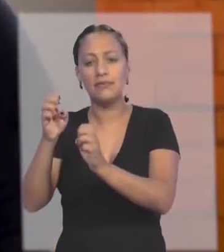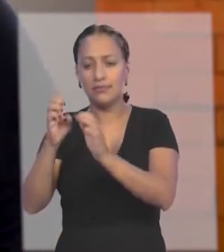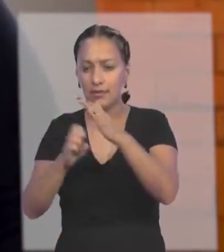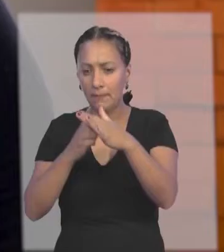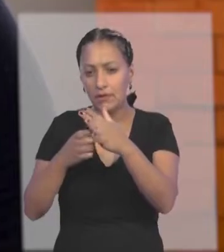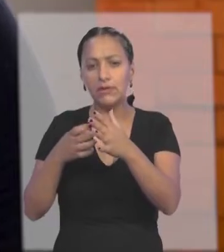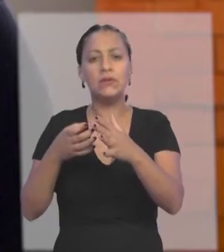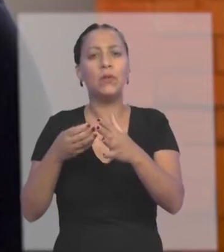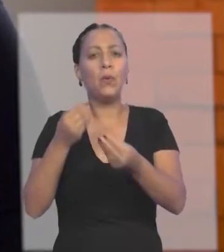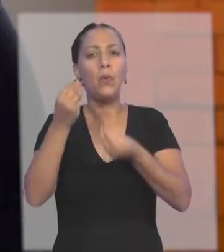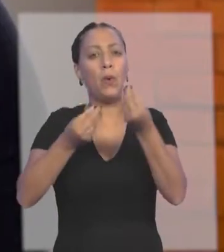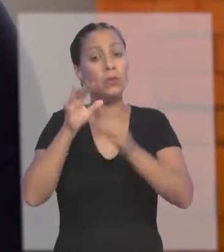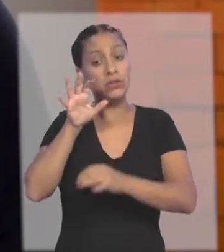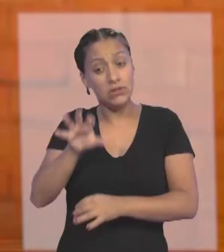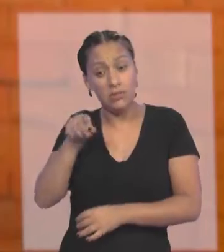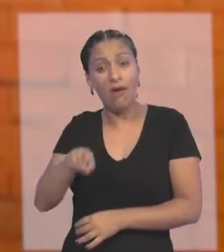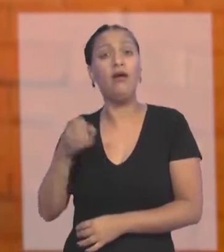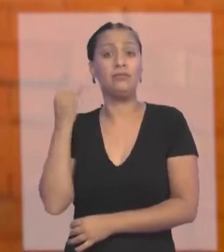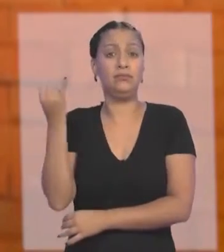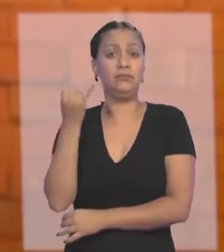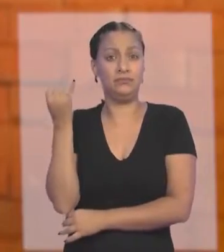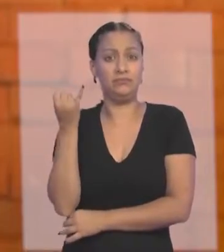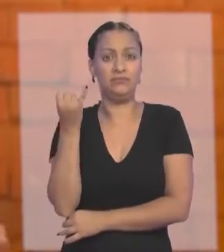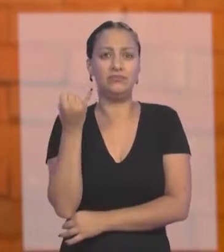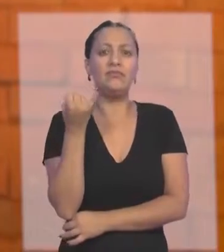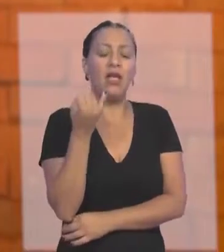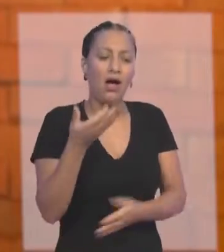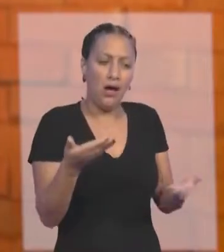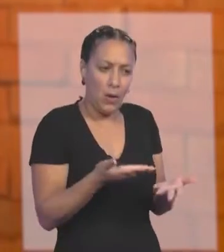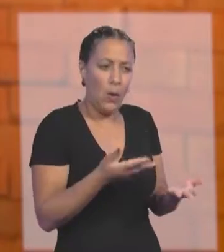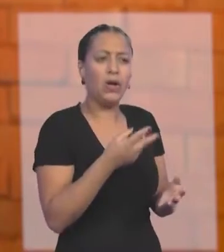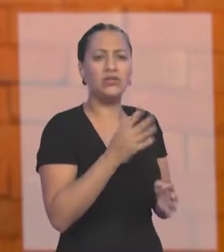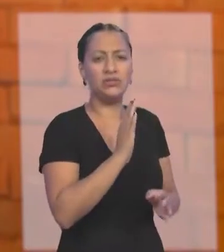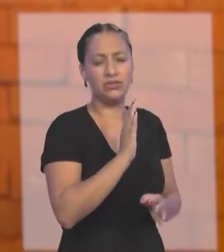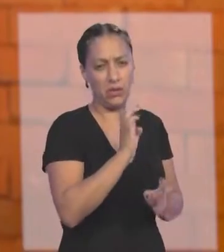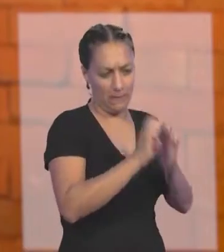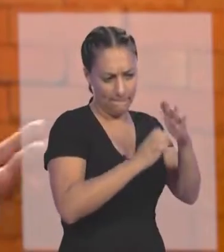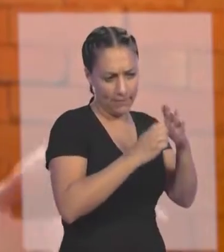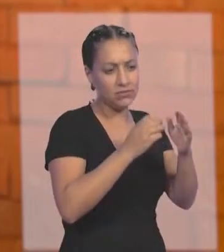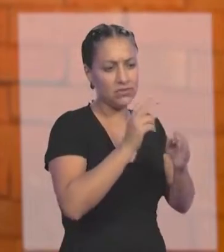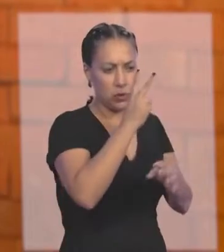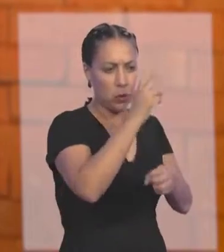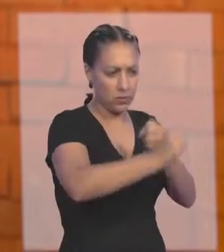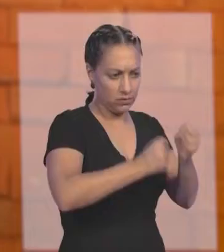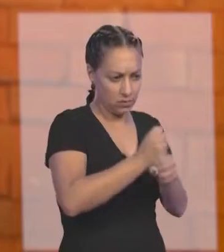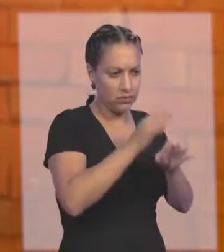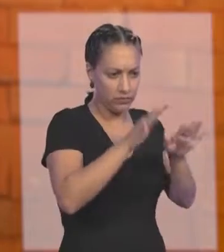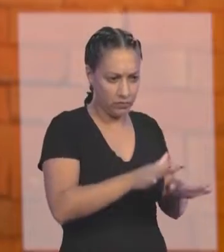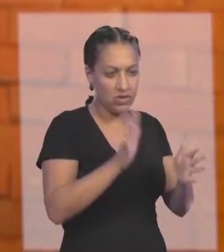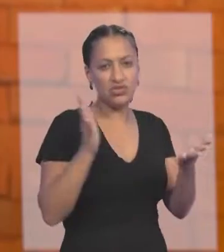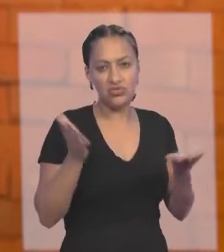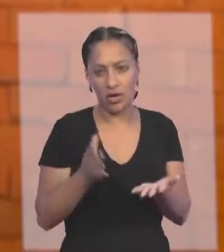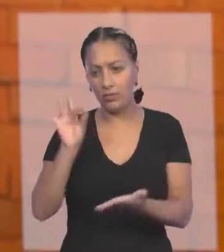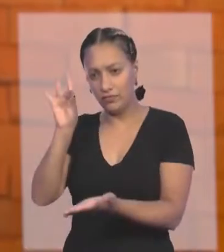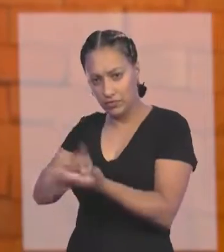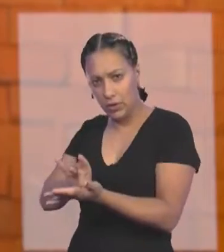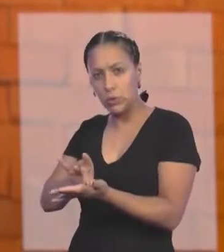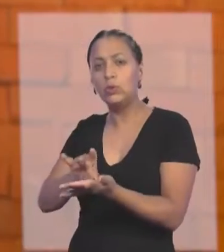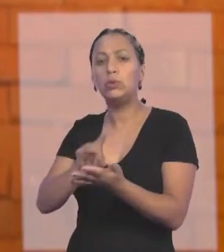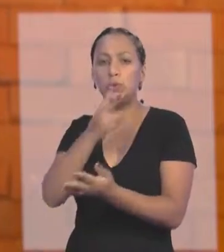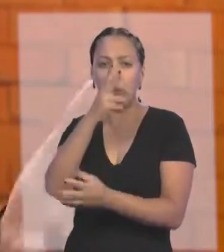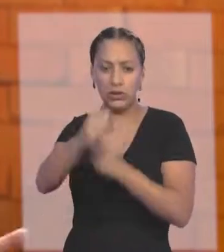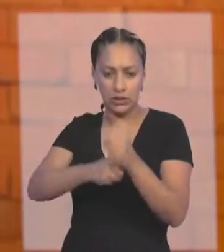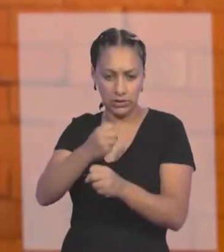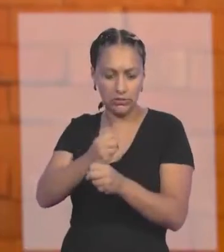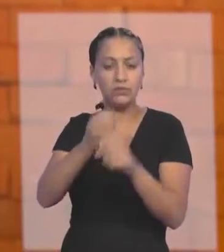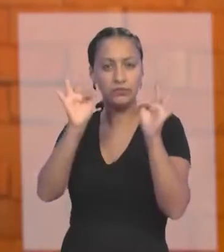e o quanto isso realmente era importante. A gente já não é mais uma empresa incubada, nós somos uma empresa já graduada, passou os 2 anos de incubação. Então